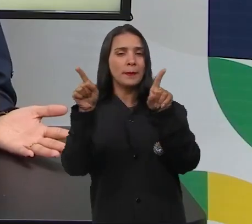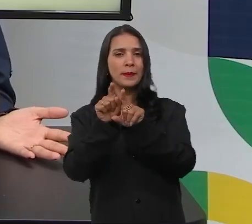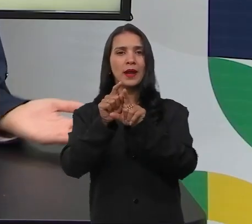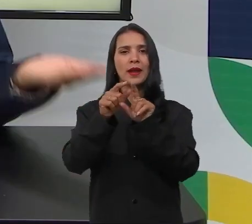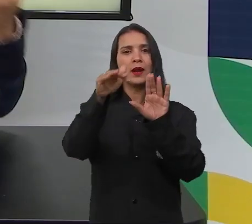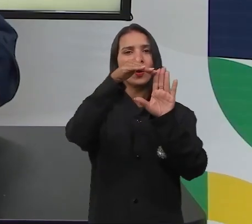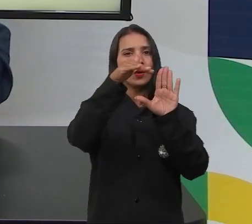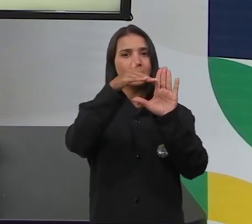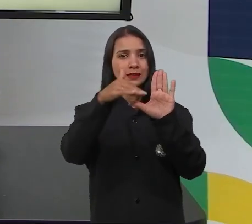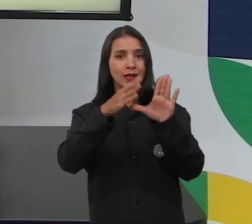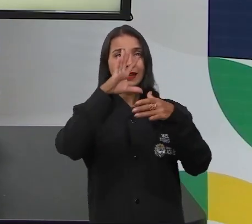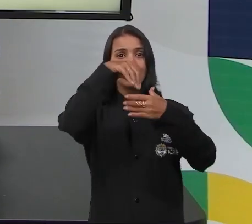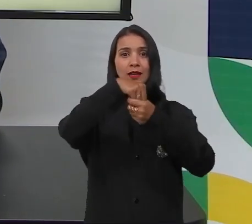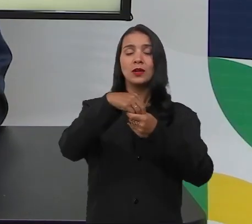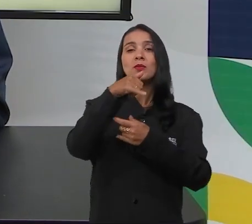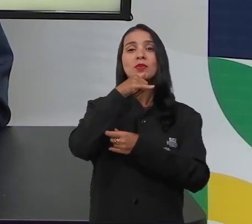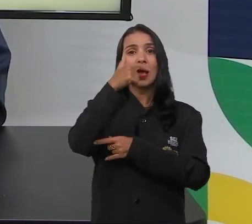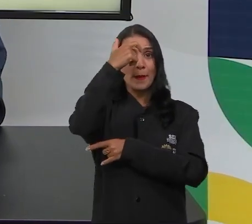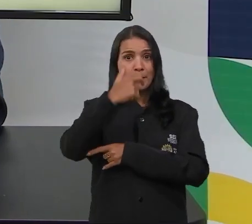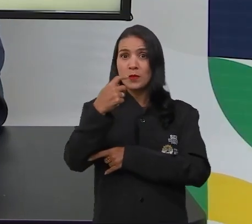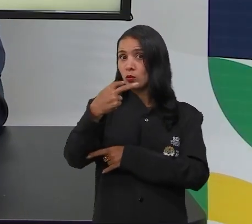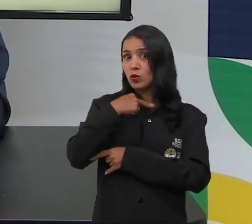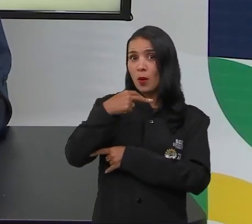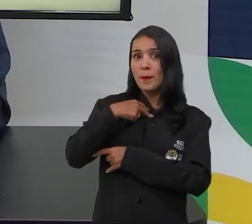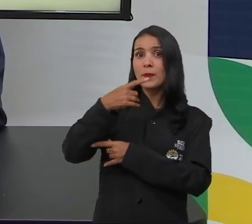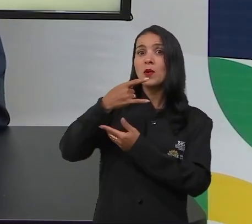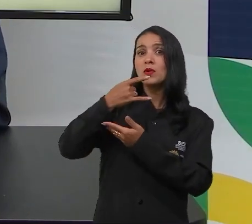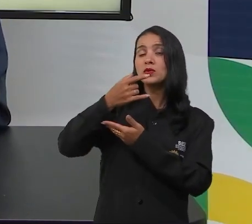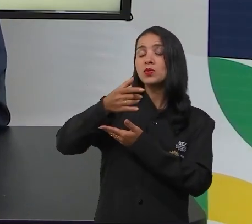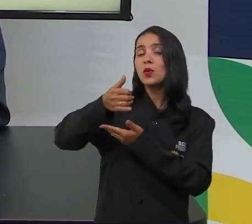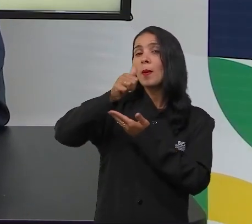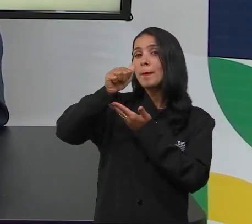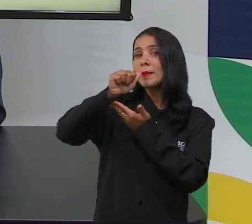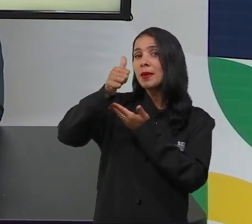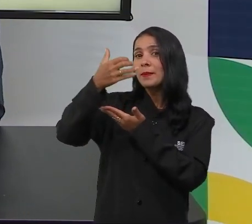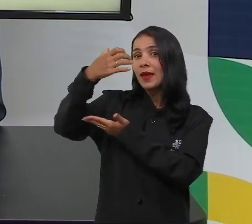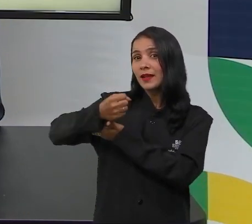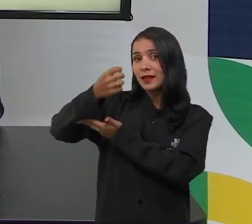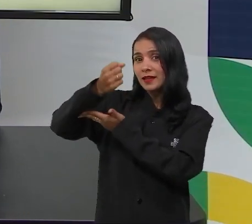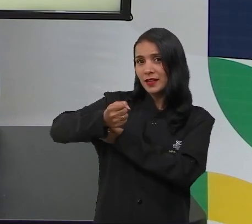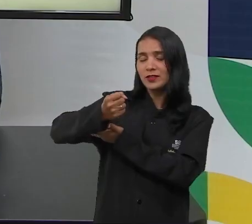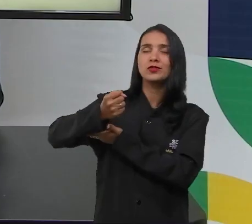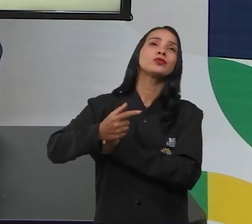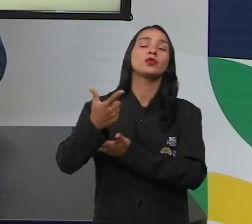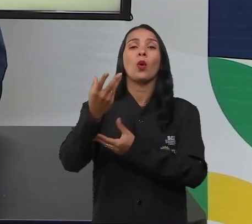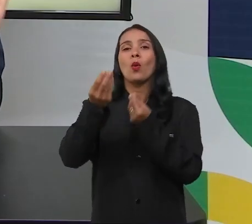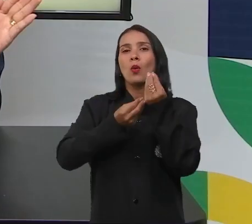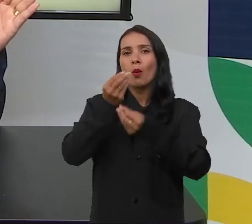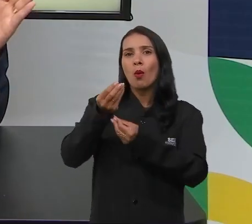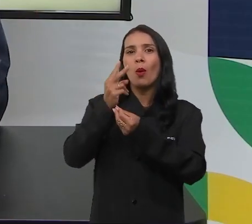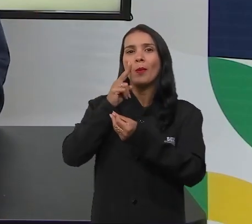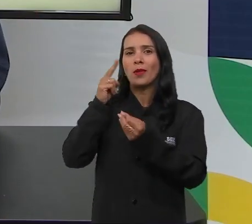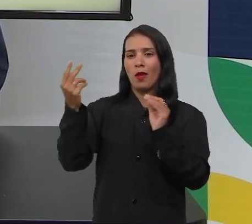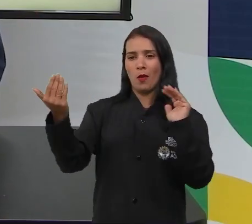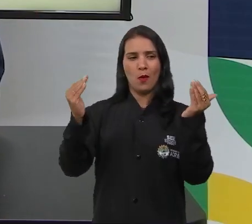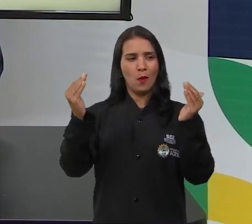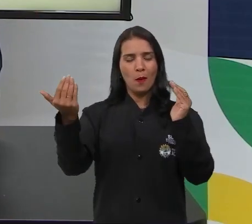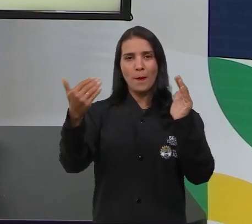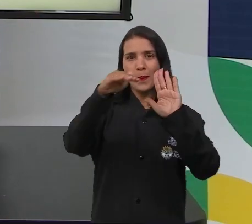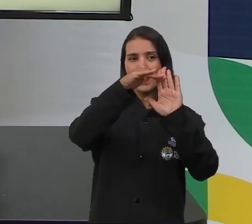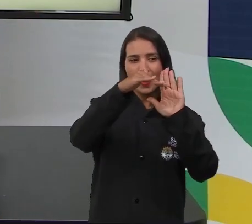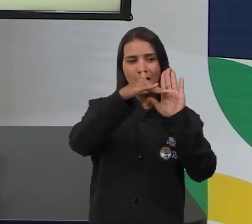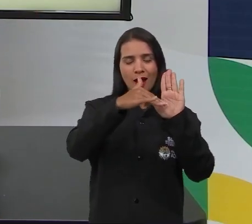intolerante à lactose, já verifico ali se vai ter a lactose na sua composição, né, para fazer ali escolhas melhores, escolhas